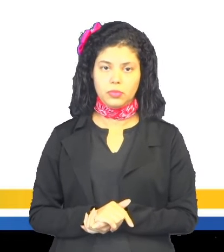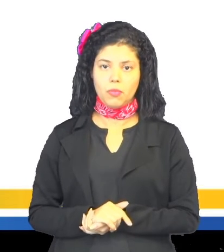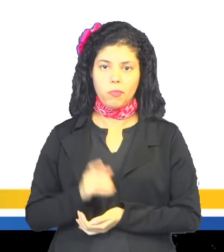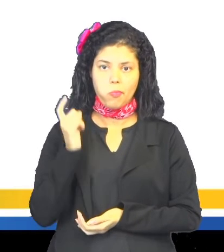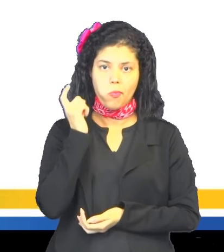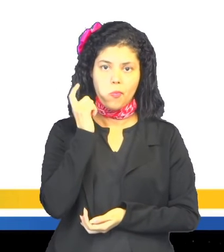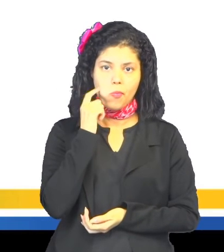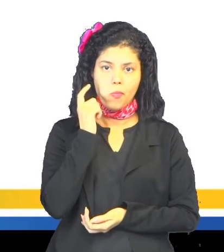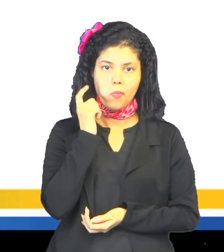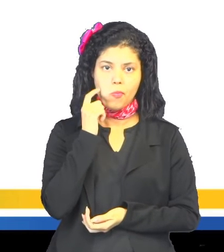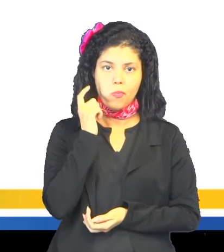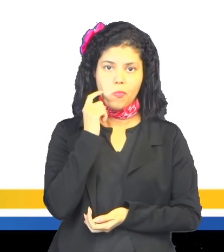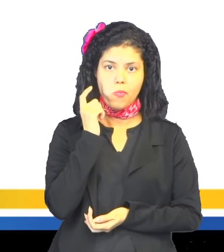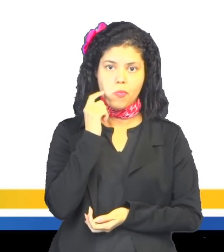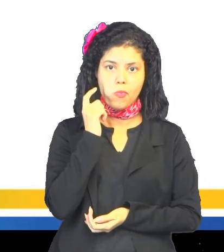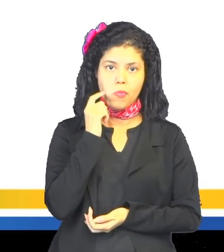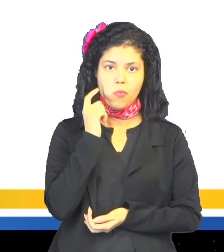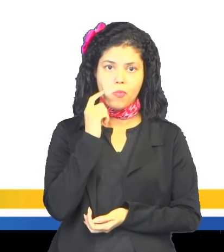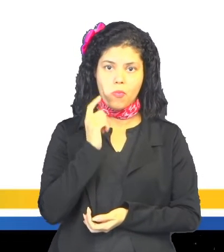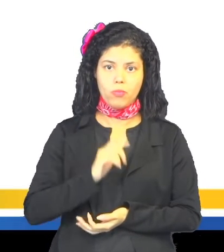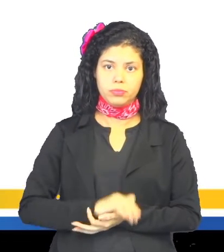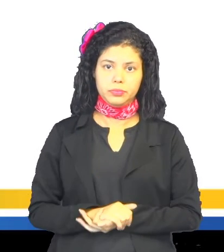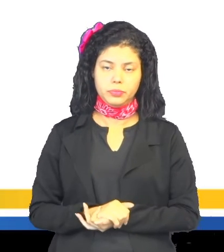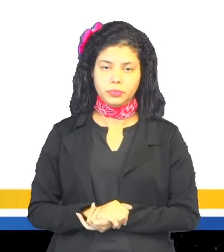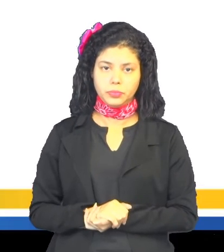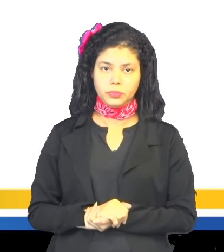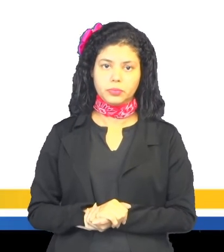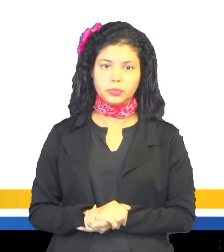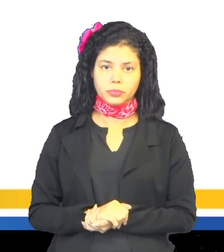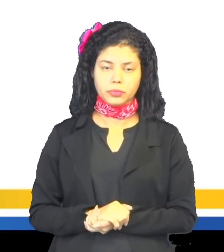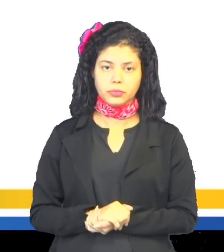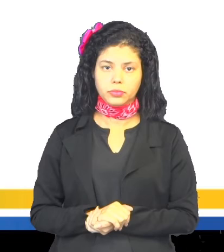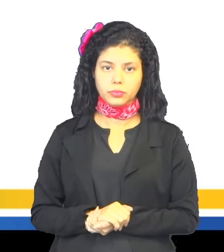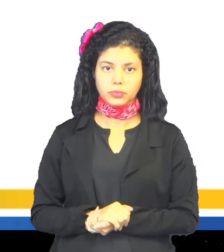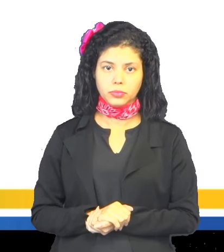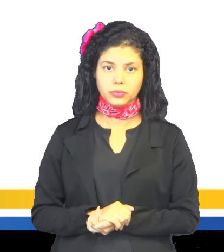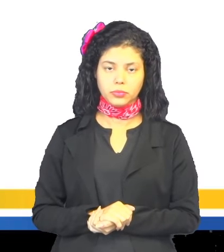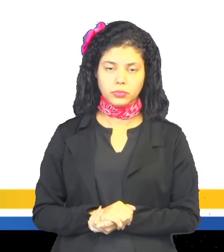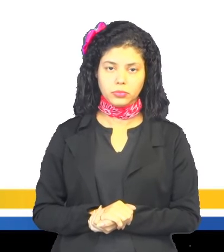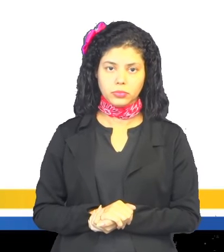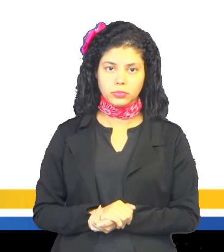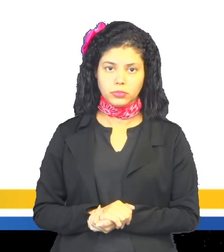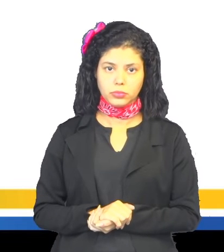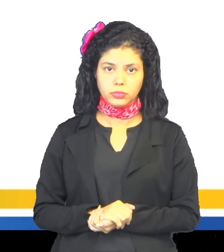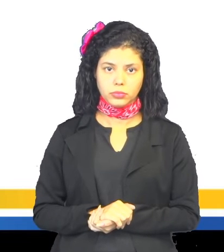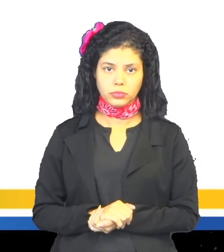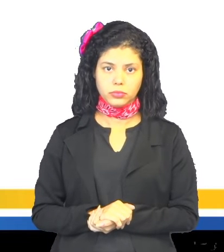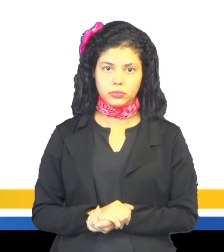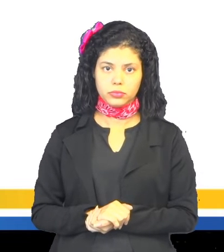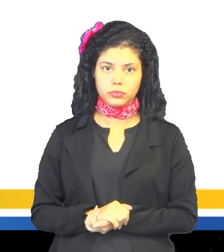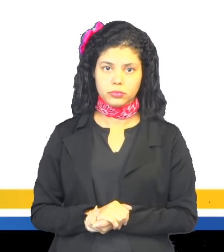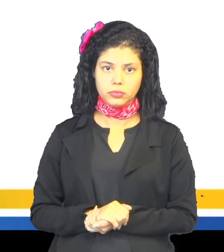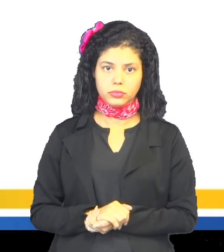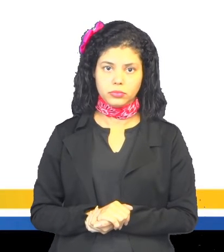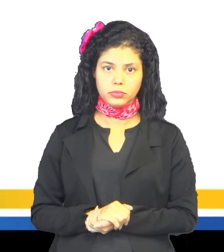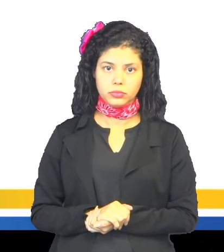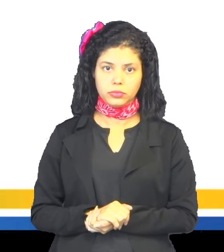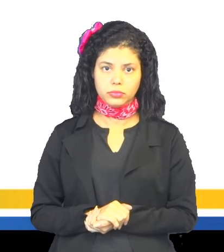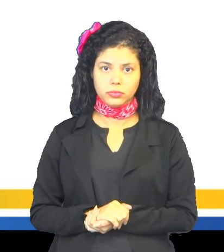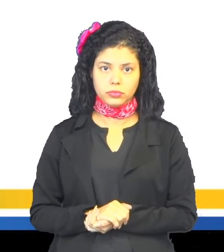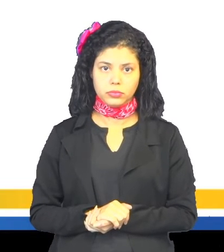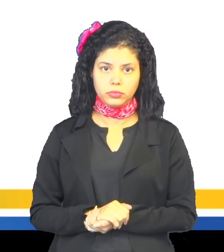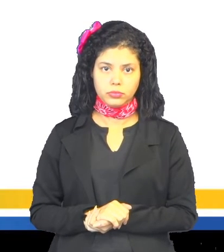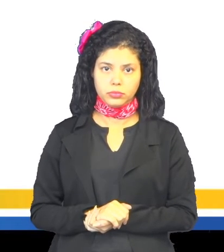também tem nenhuma desse poema ali um Dulce né que é um docinho docinho tão Dulce a letra d u